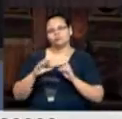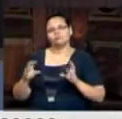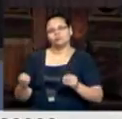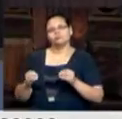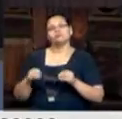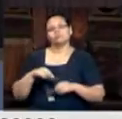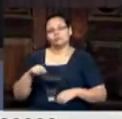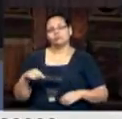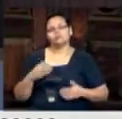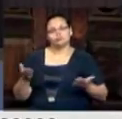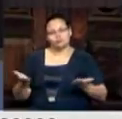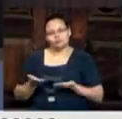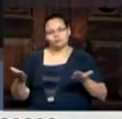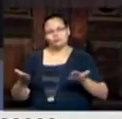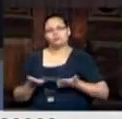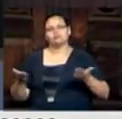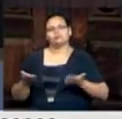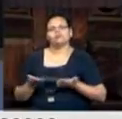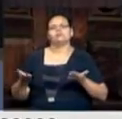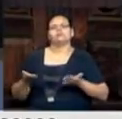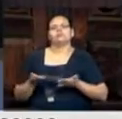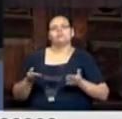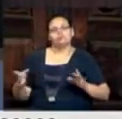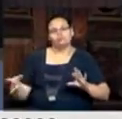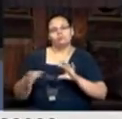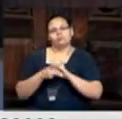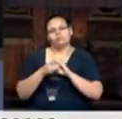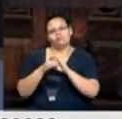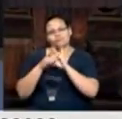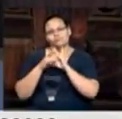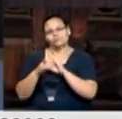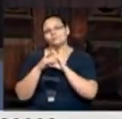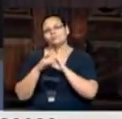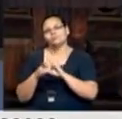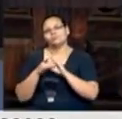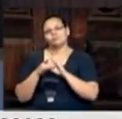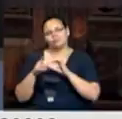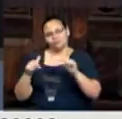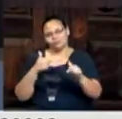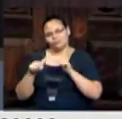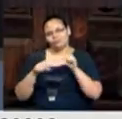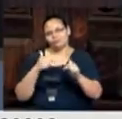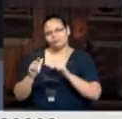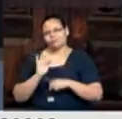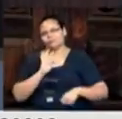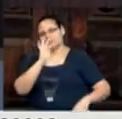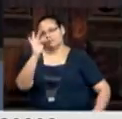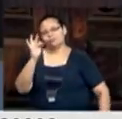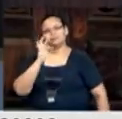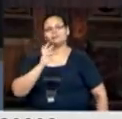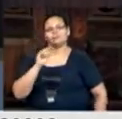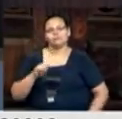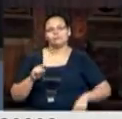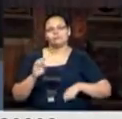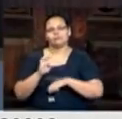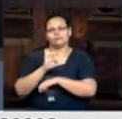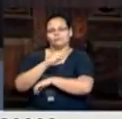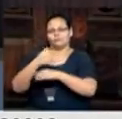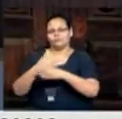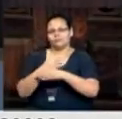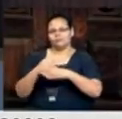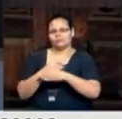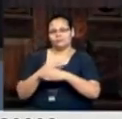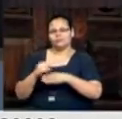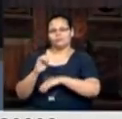que possamos agora, de maneira unida, tranquila e serena, trabalhar pelo futuro da cidade do Rio de Janeiro. A